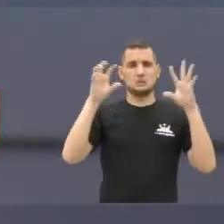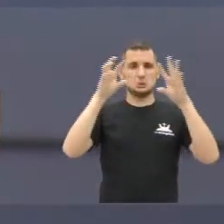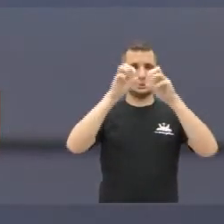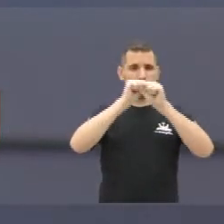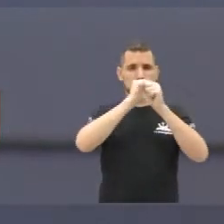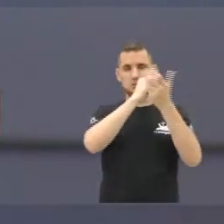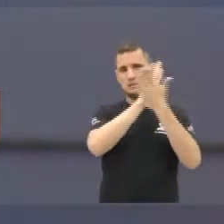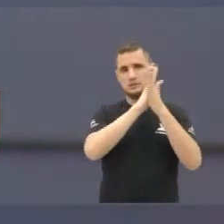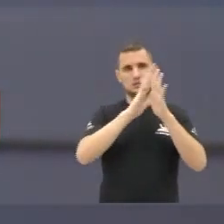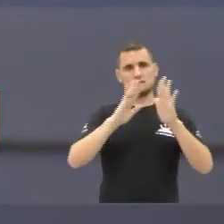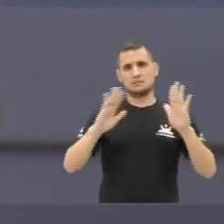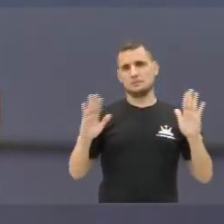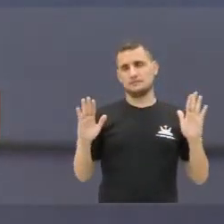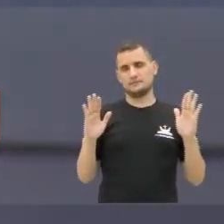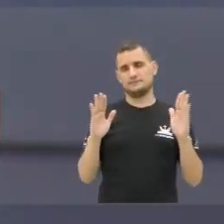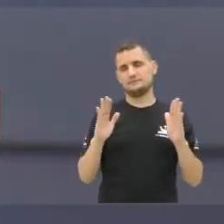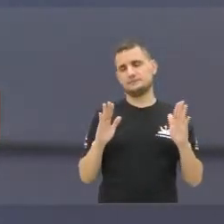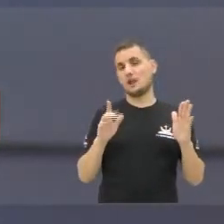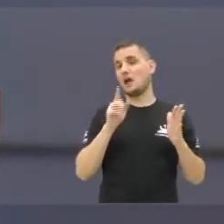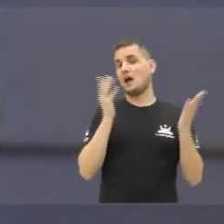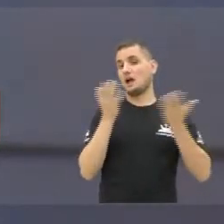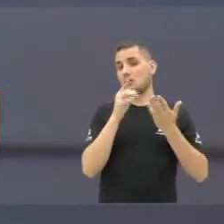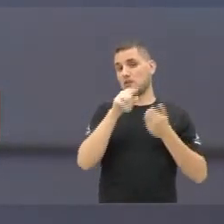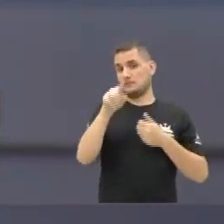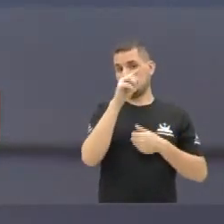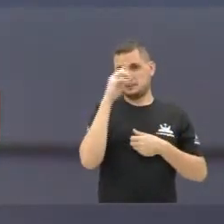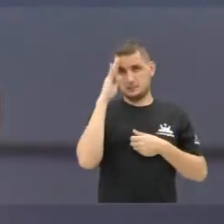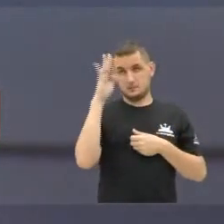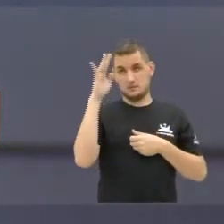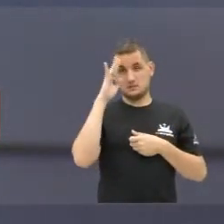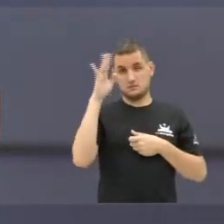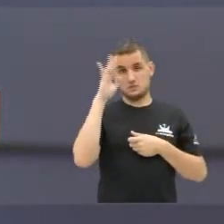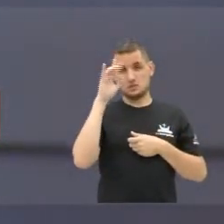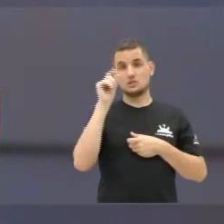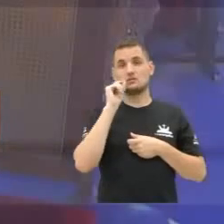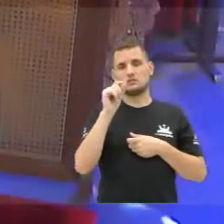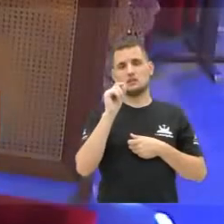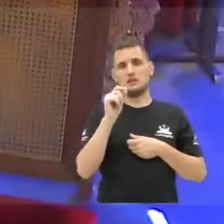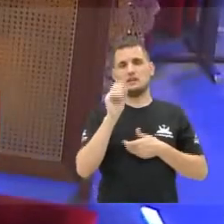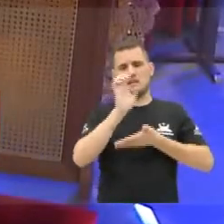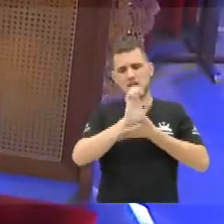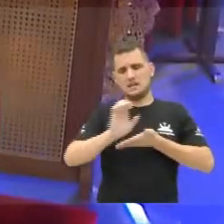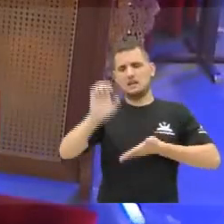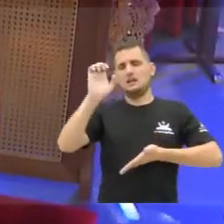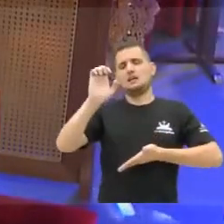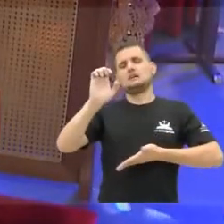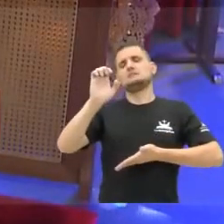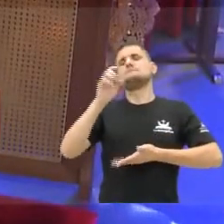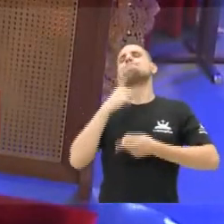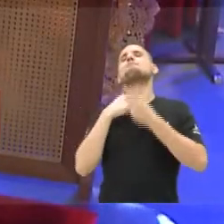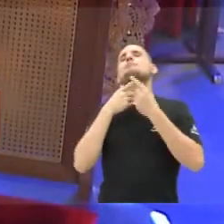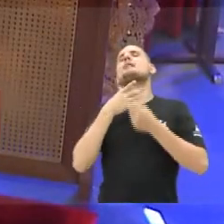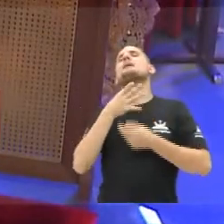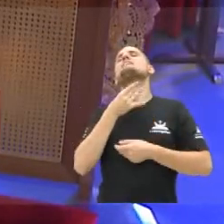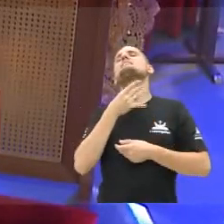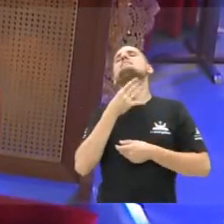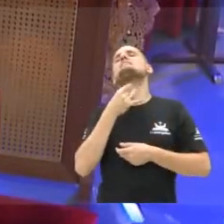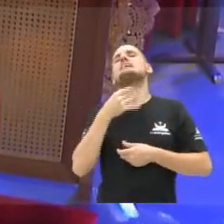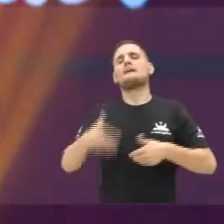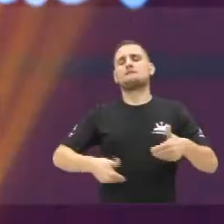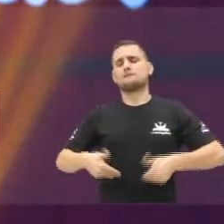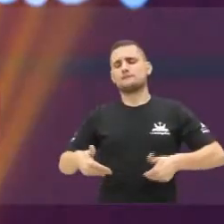alma. Imagina Elias sedento, com fome, medo,